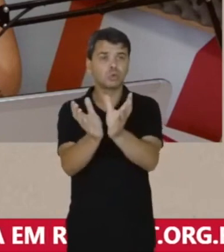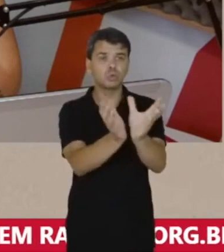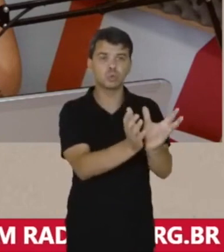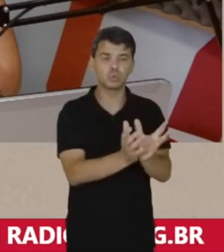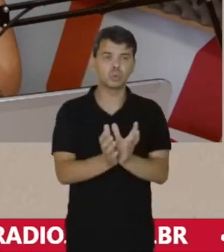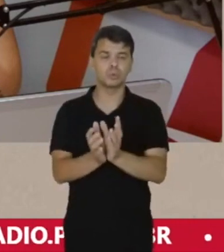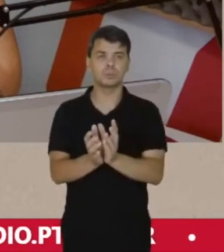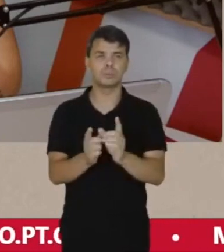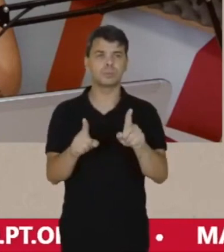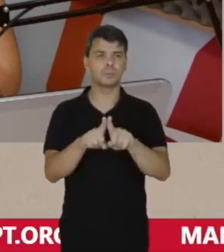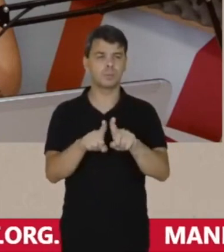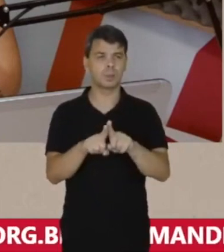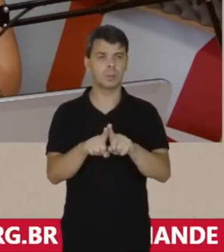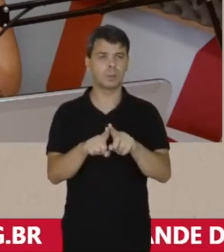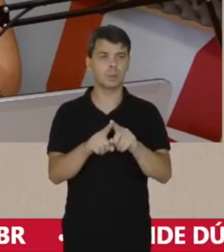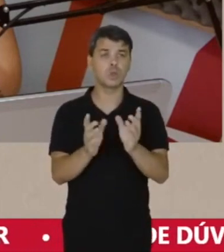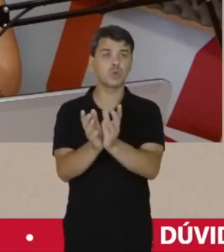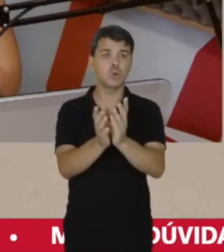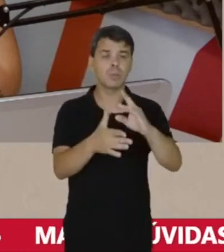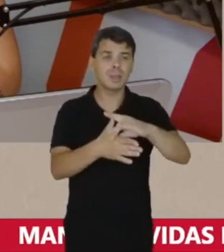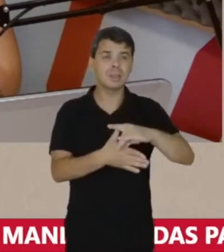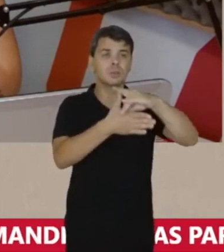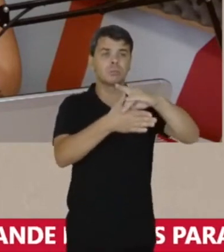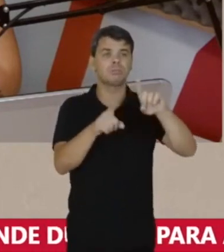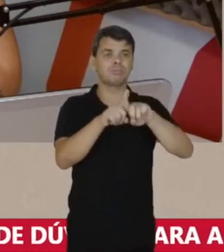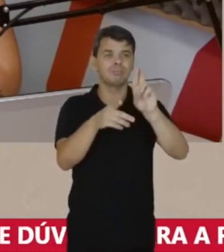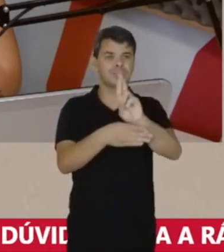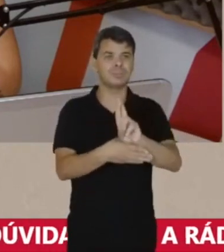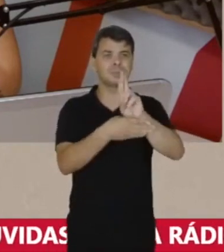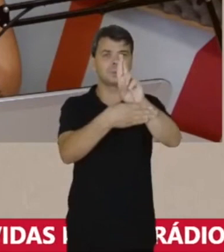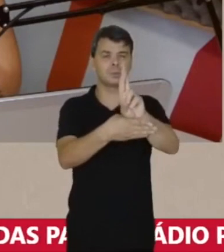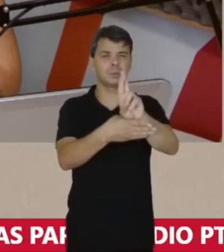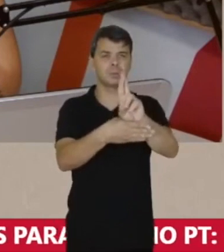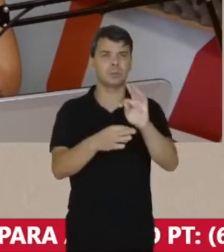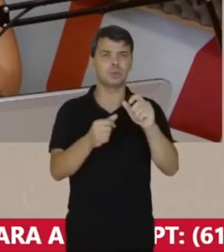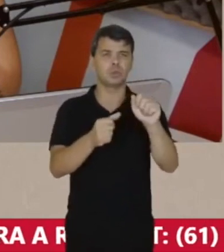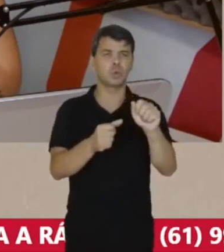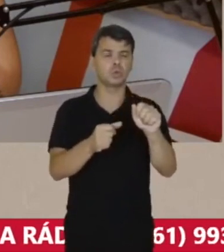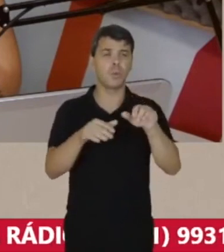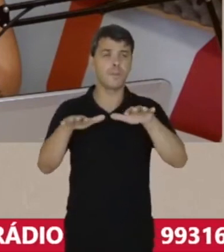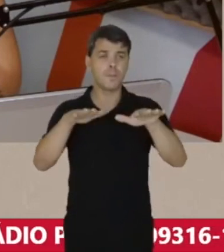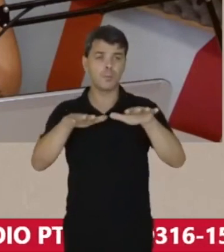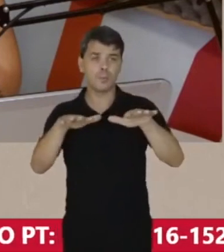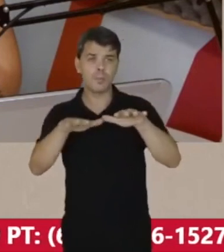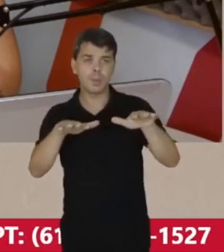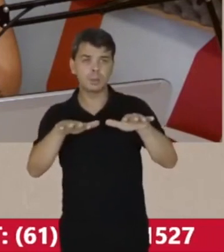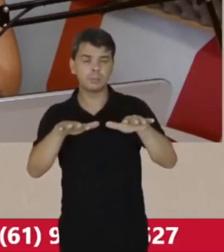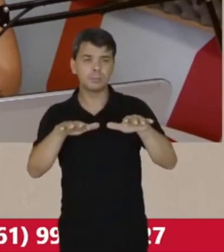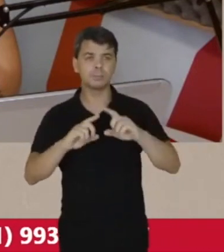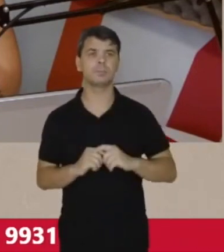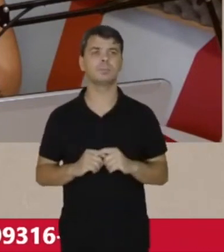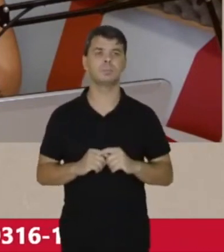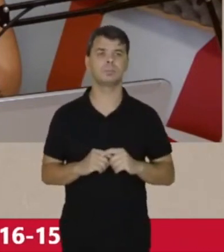né? E eram os colegiados com liderança, com representações de todos esses movimentos, né, que